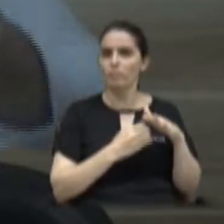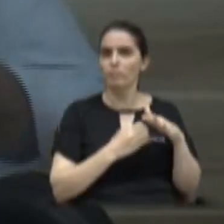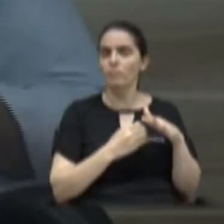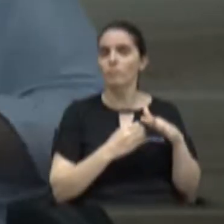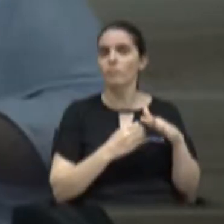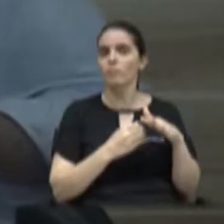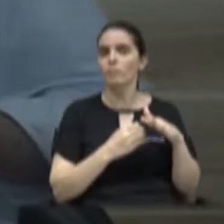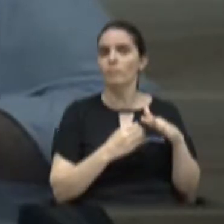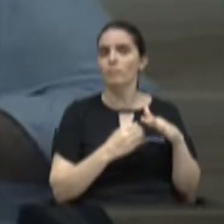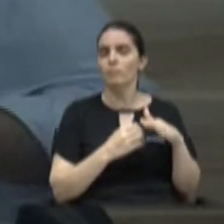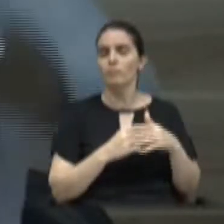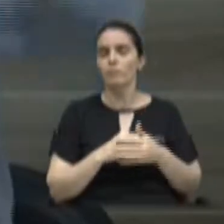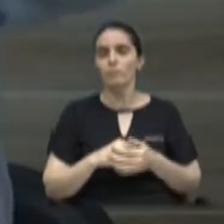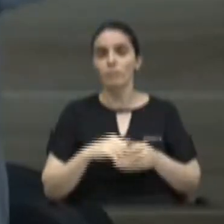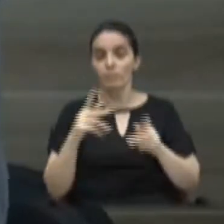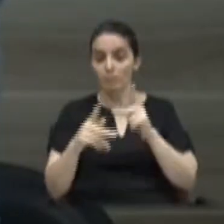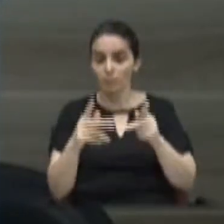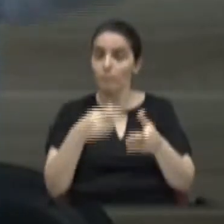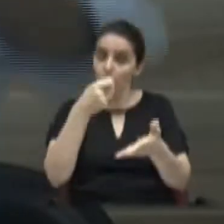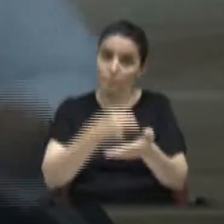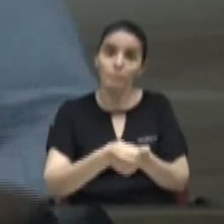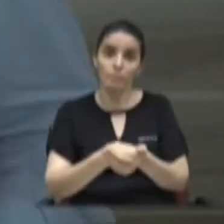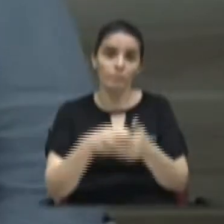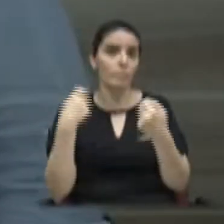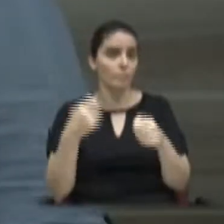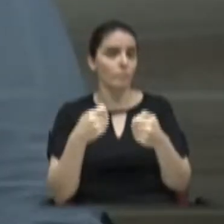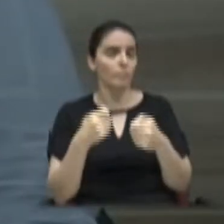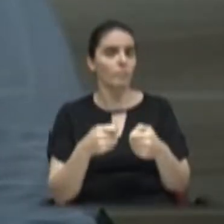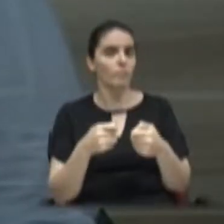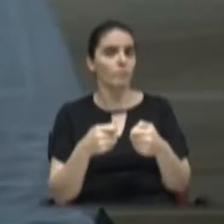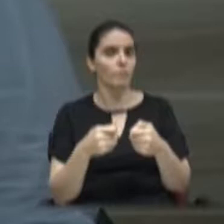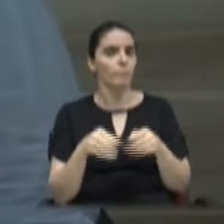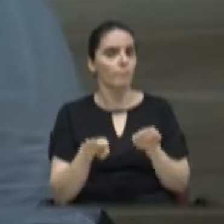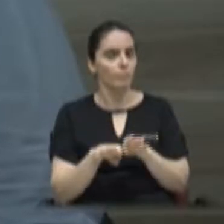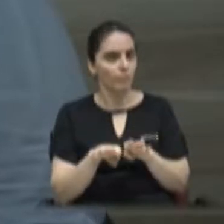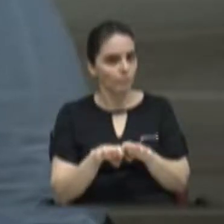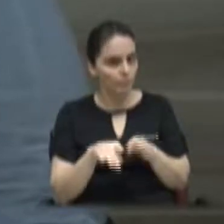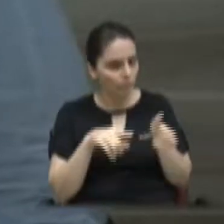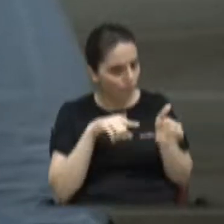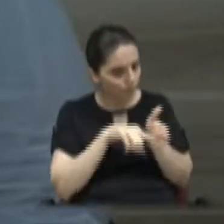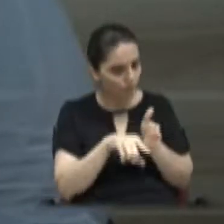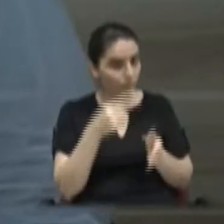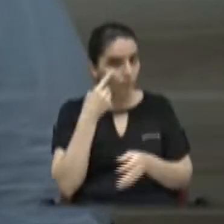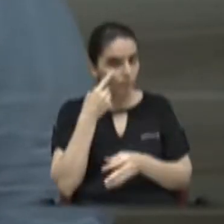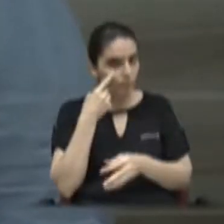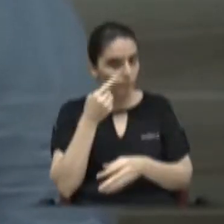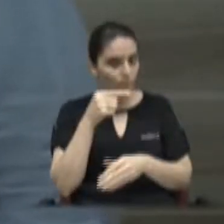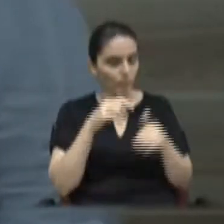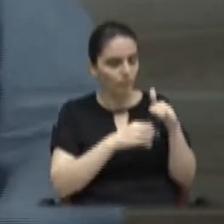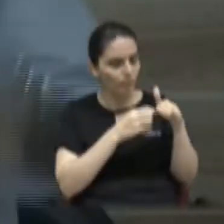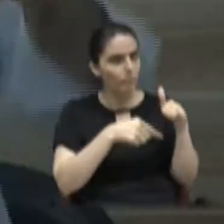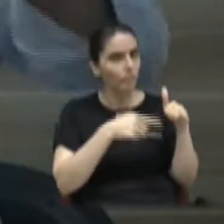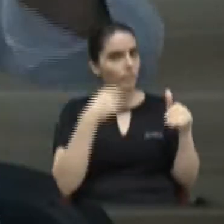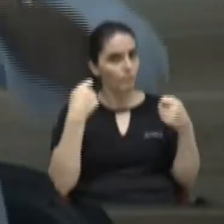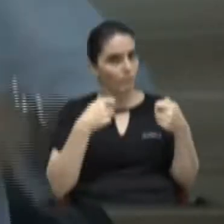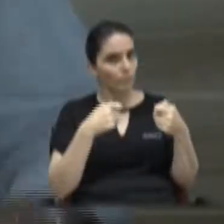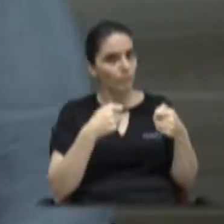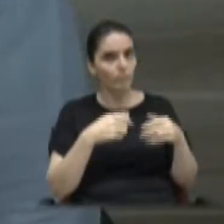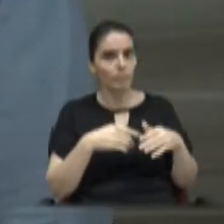nosso dinheiro também têm que entrar nessa mesma fiscalização. Não pode fazer mais o que quer